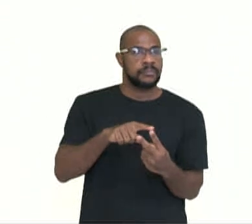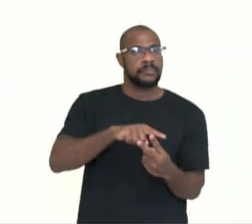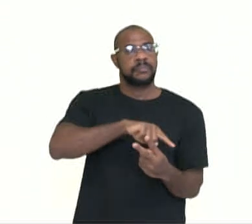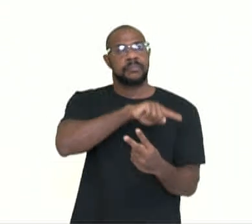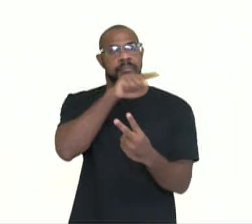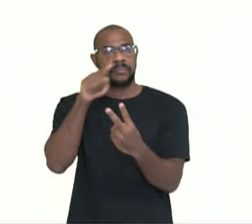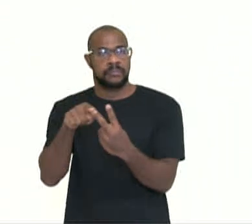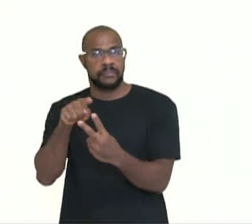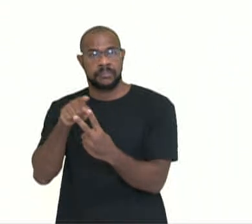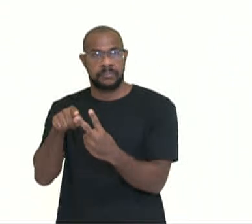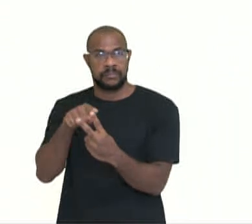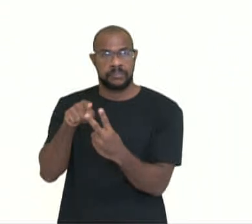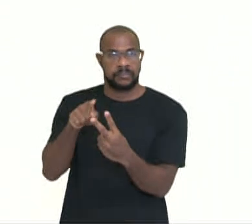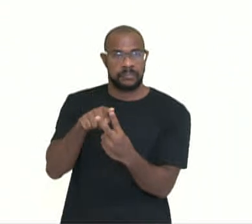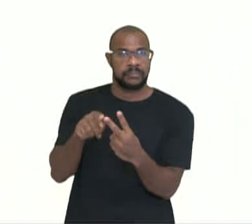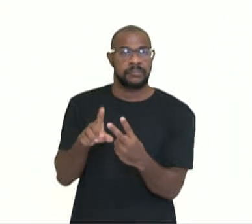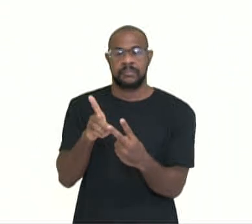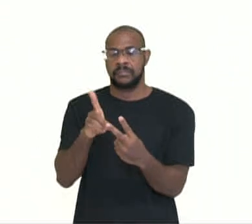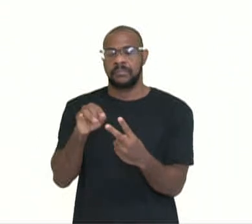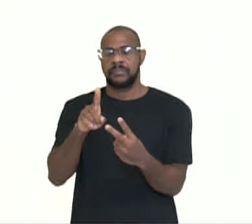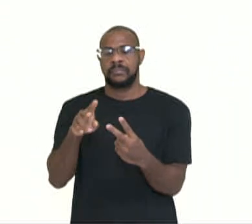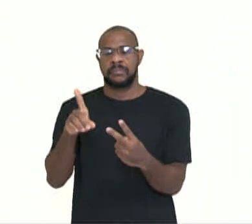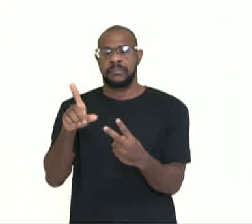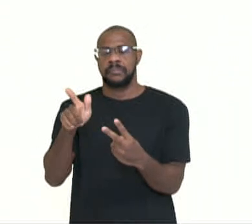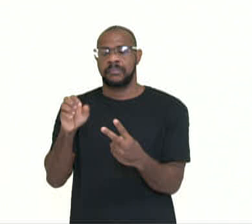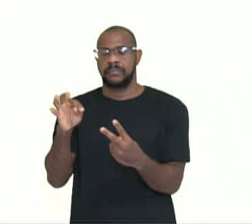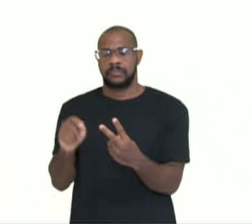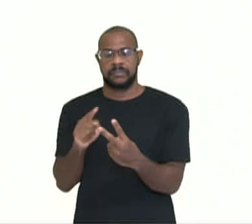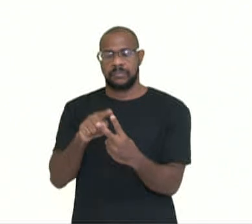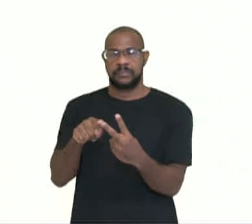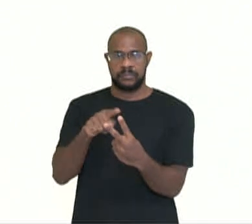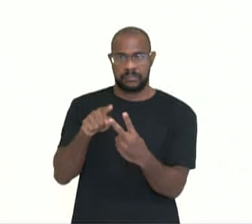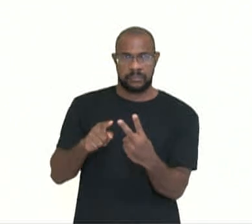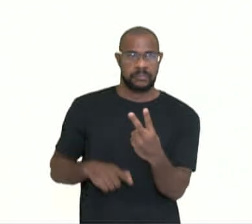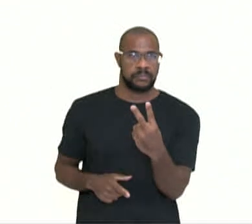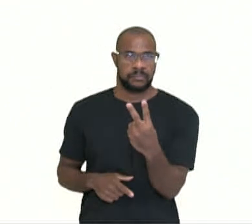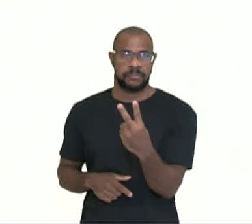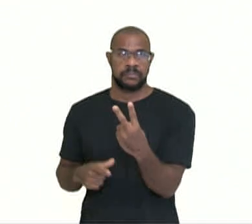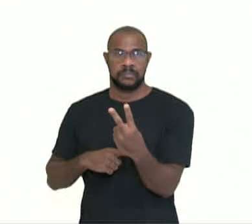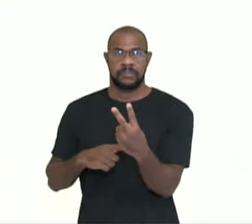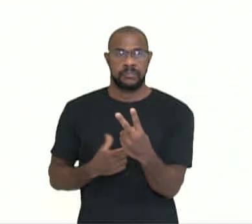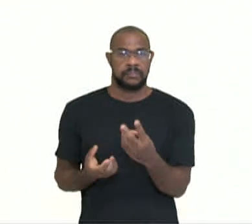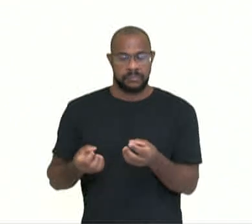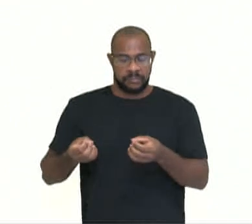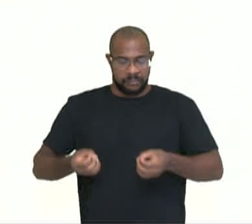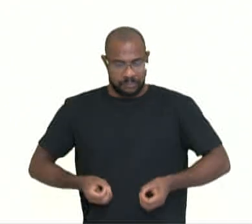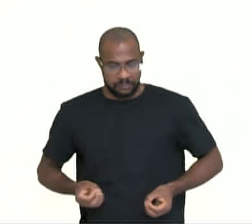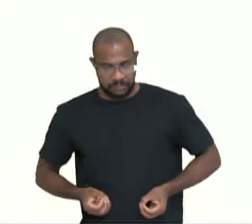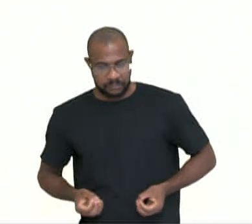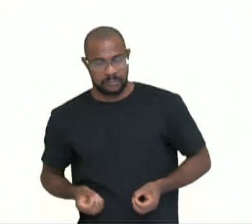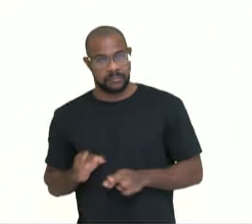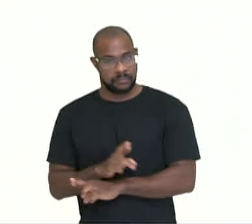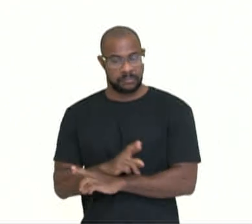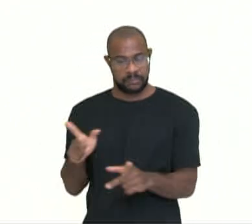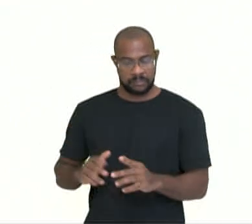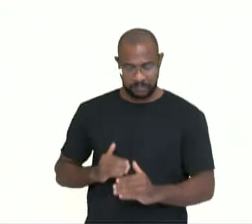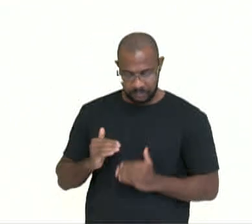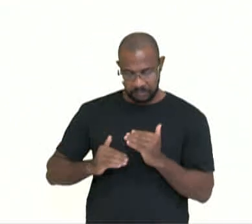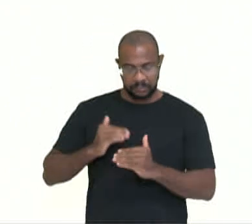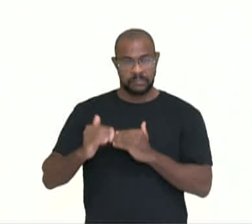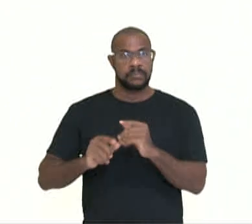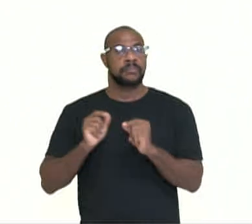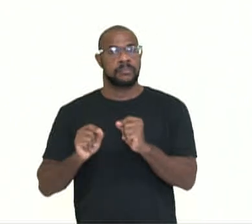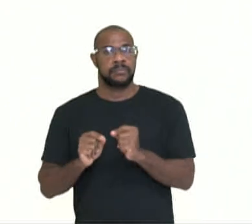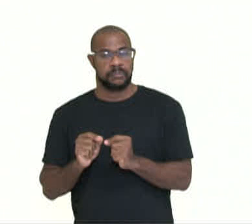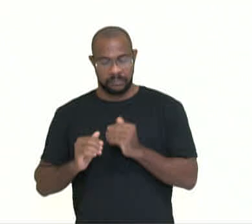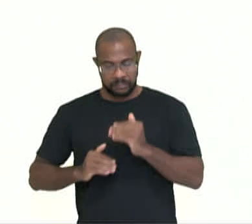estudar os gêmeos dizigóticos, que são aqueles que não são clones, né? Que veio de dois óvulos e dois espermatozoides, mas que se desenvolveram